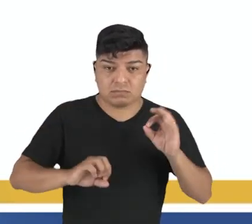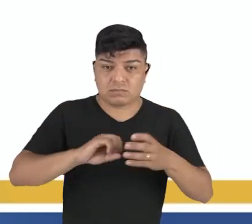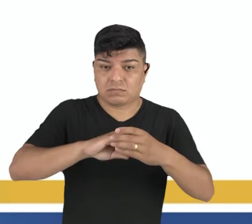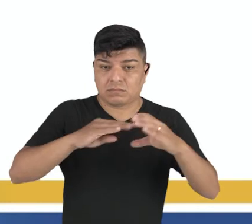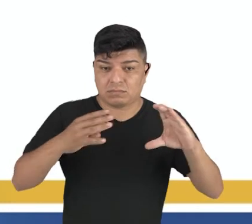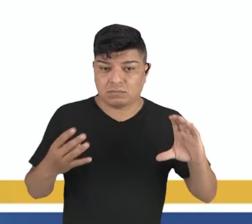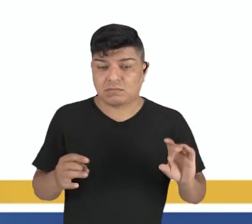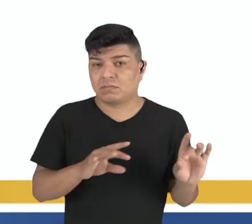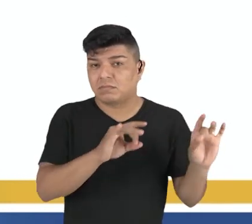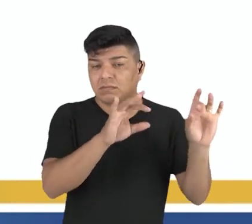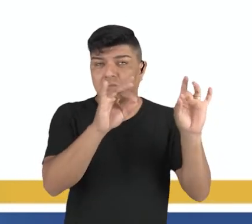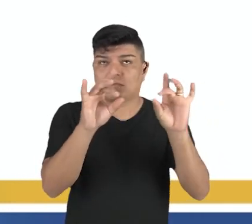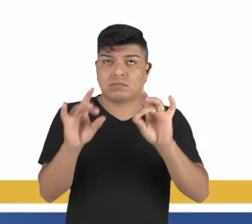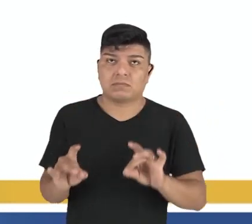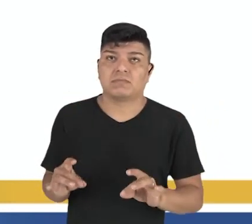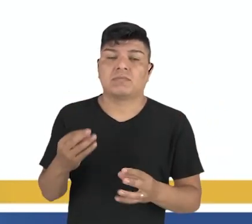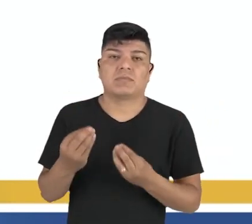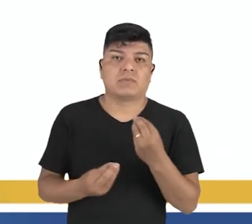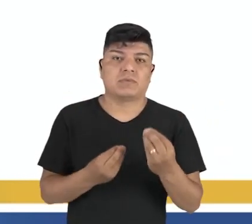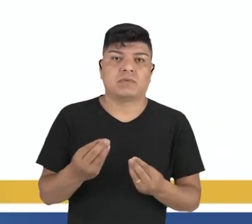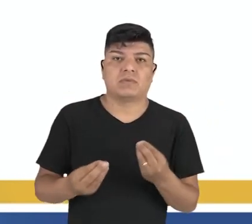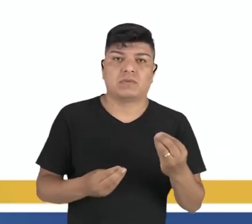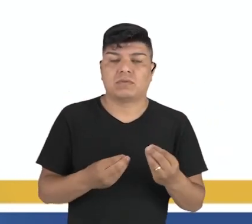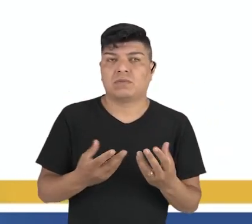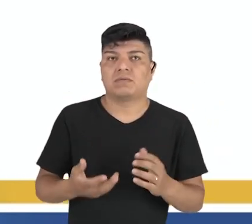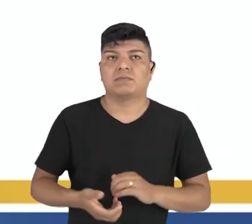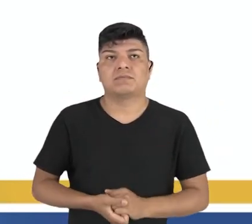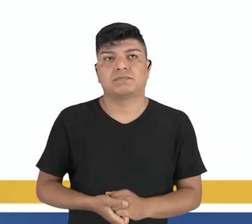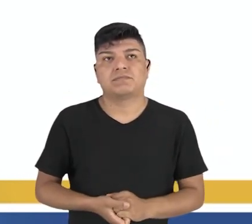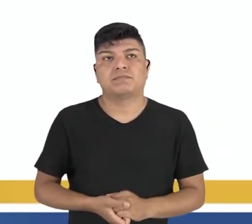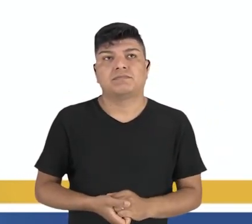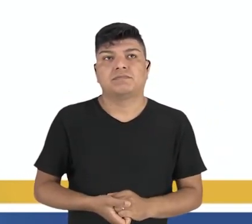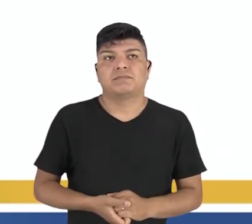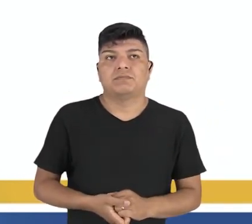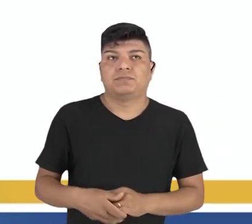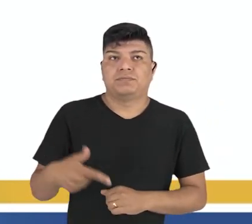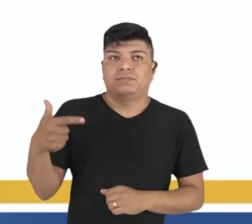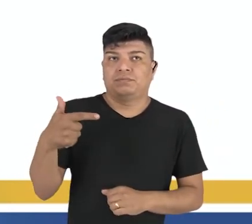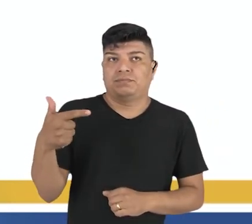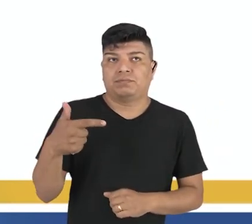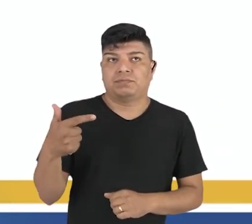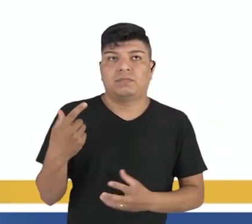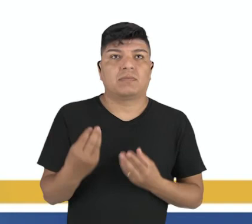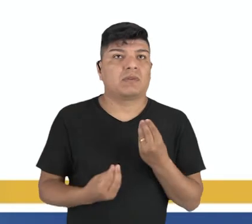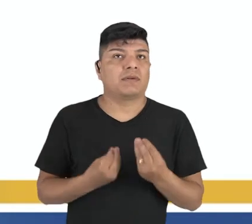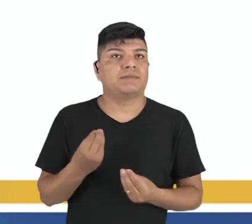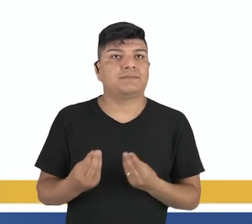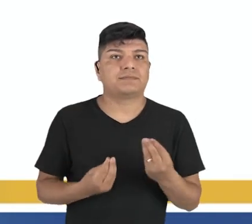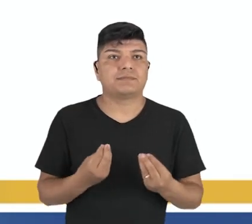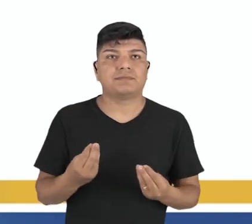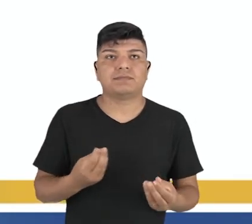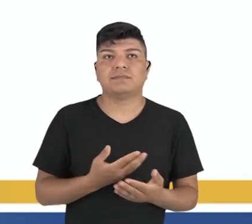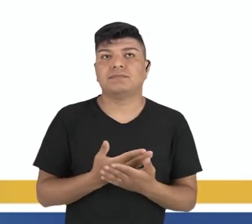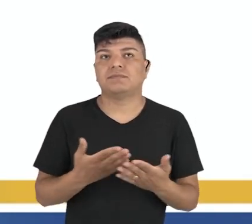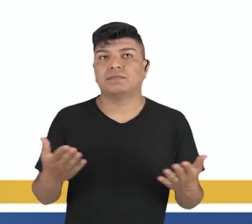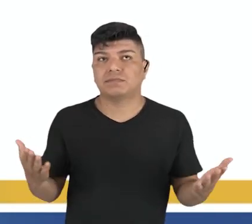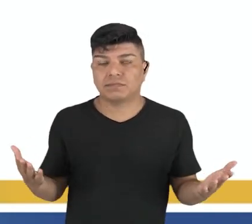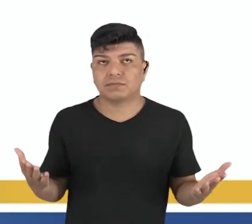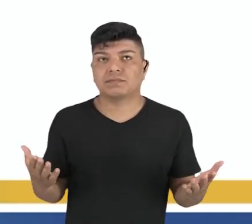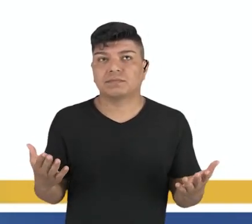características específicas dela como felino. E aí a 2. Como você considera